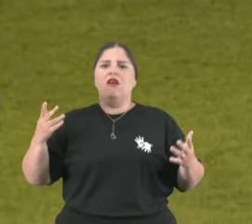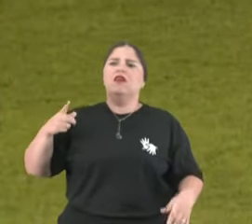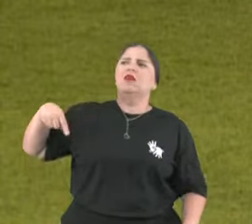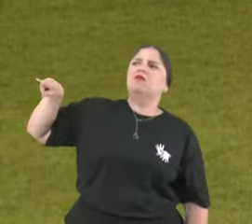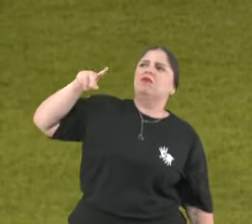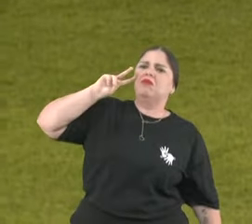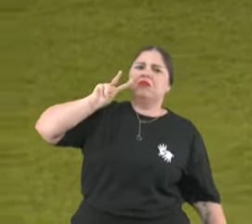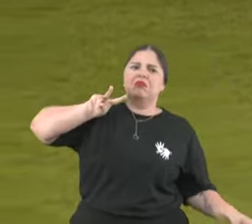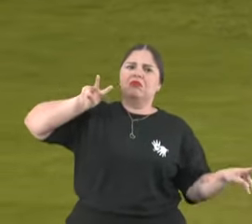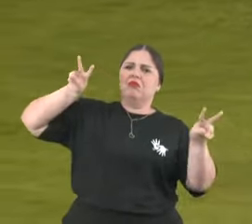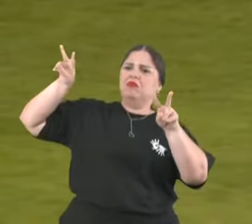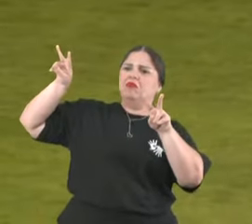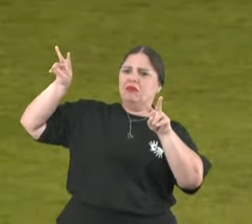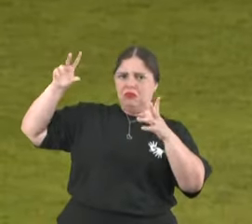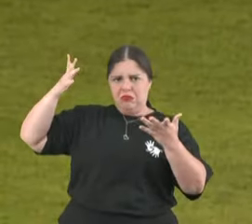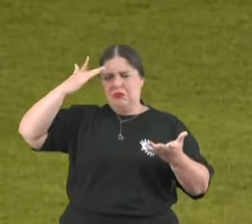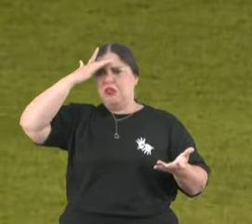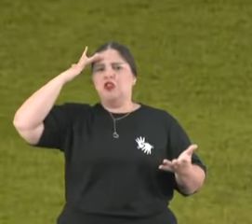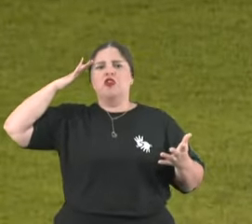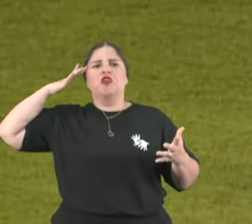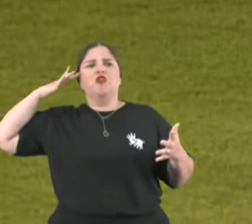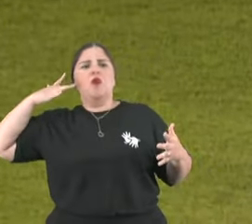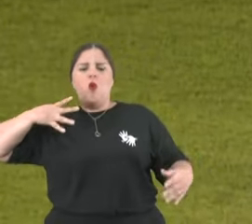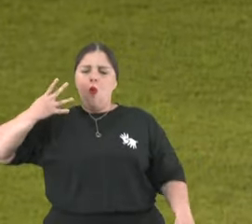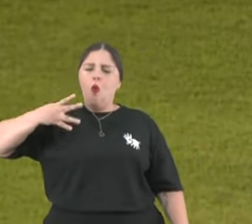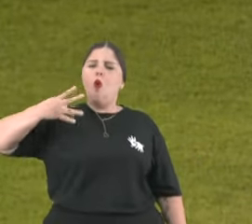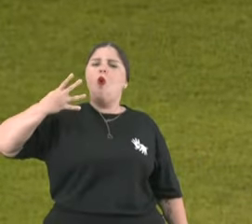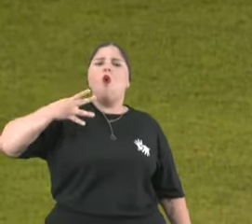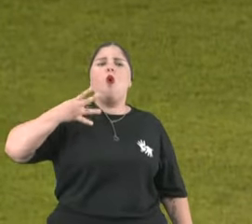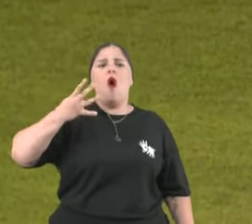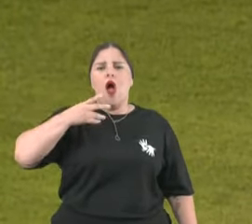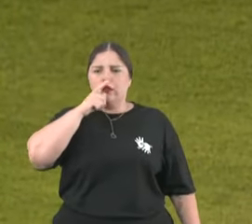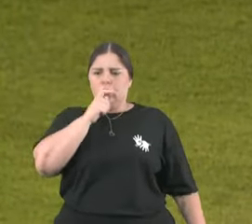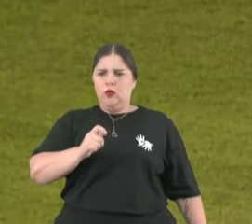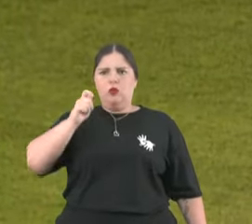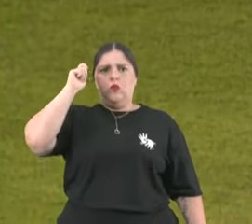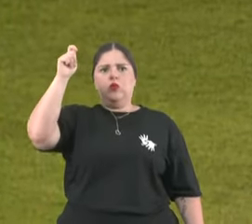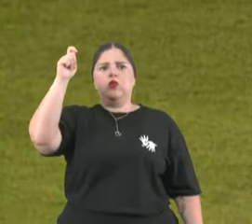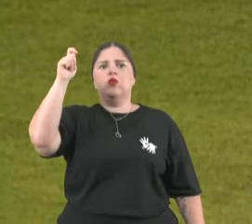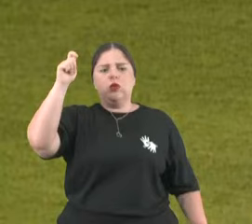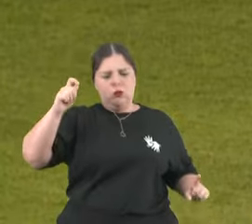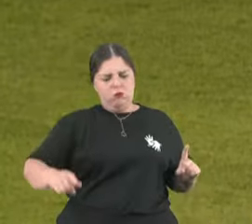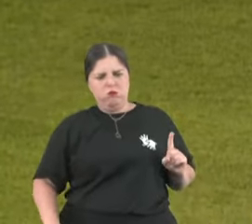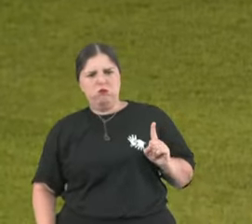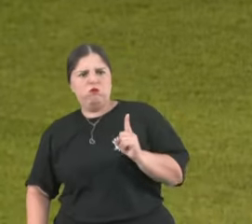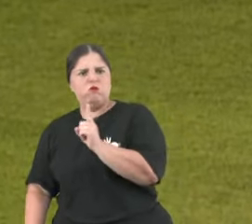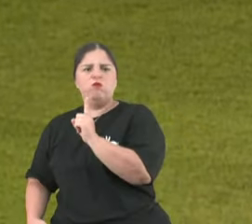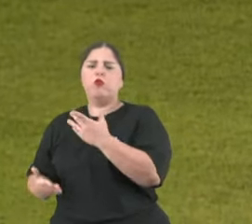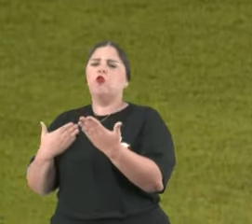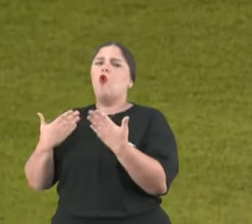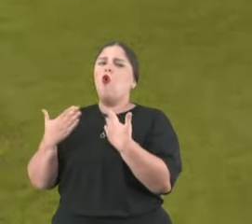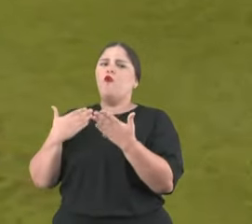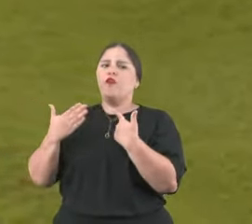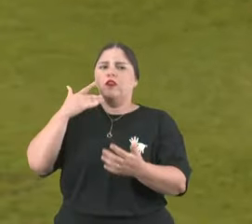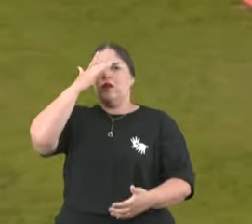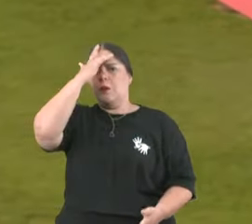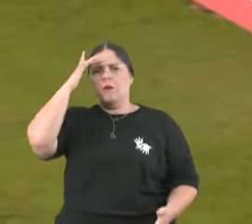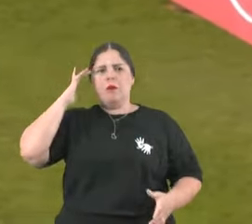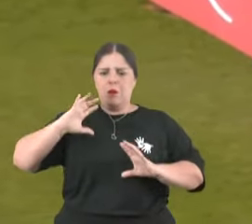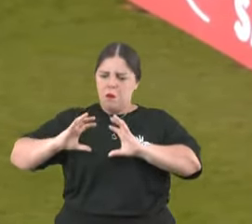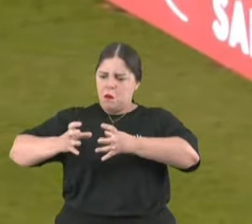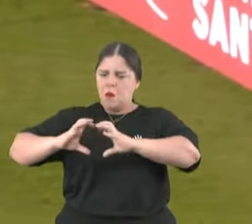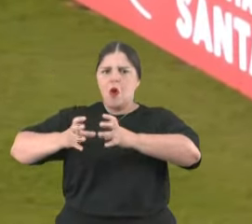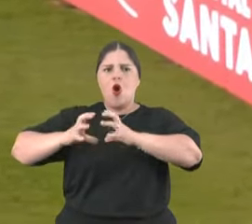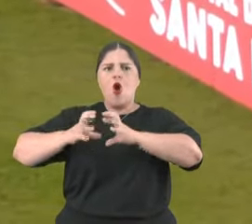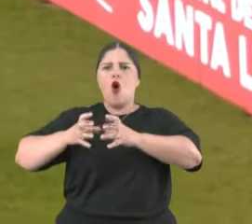O pessoal do... Aí até o quarto árbitro, o Sávio, tá indo lá conversar. É com o Gandula mesmo, né? Expulsou o Gandula